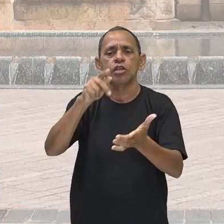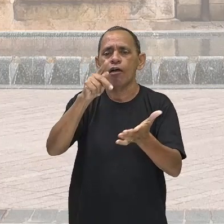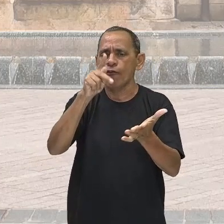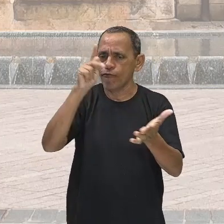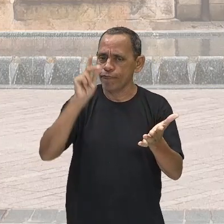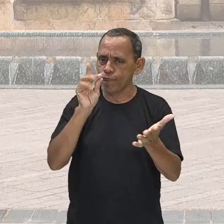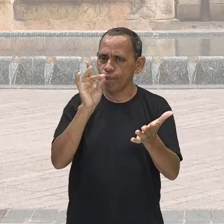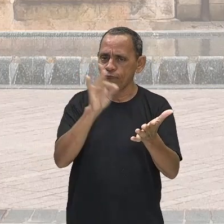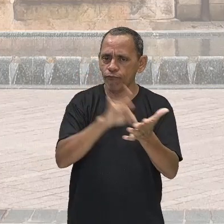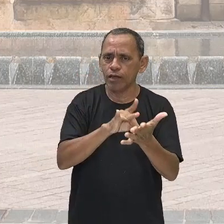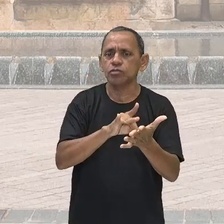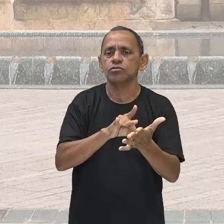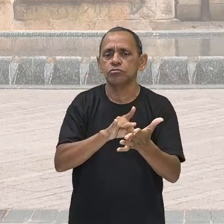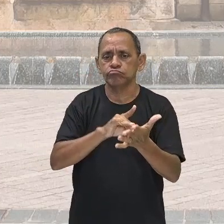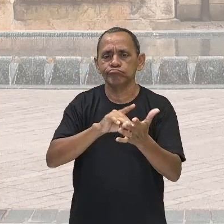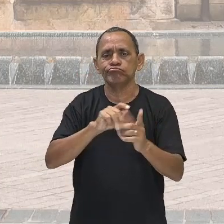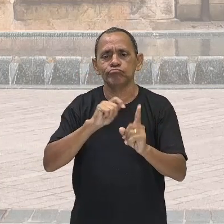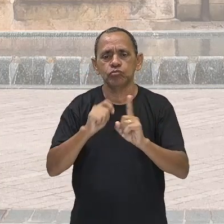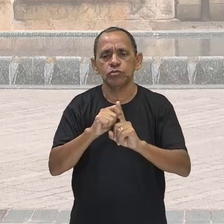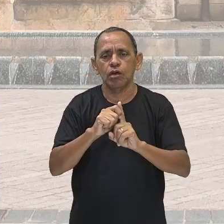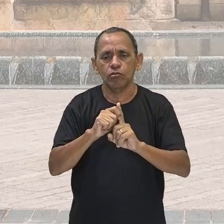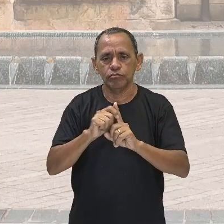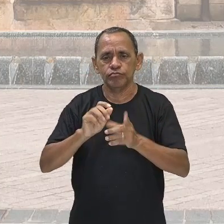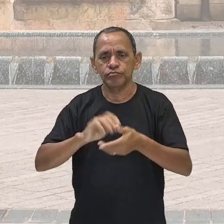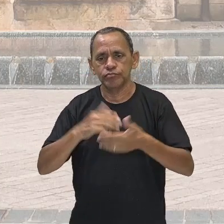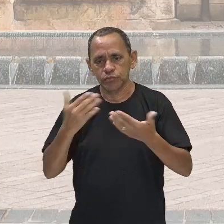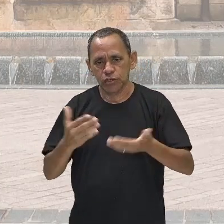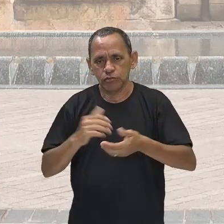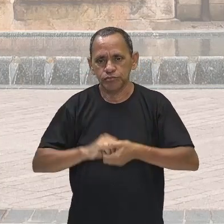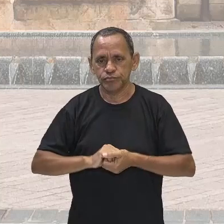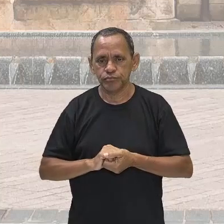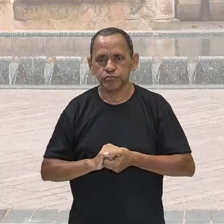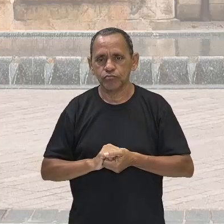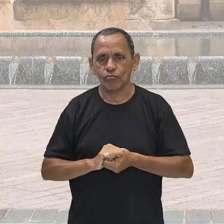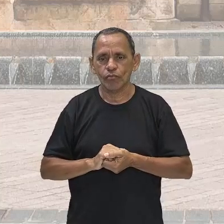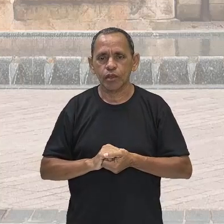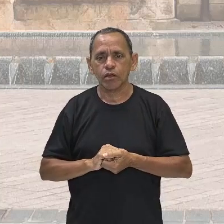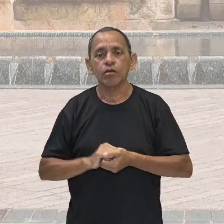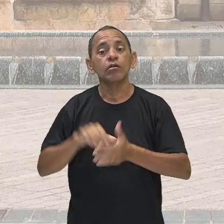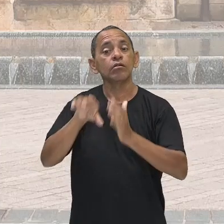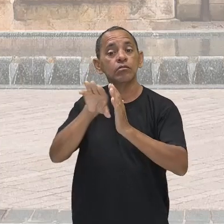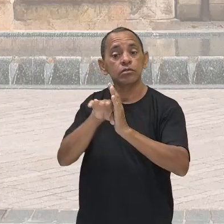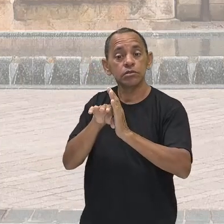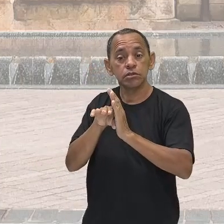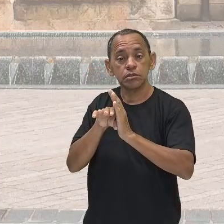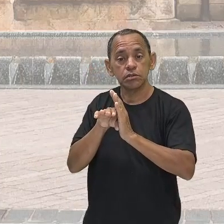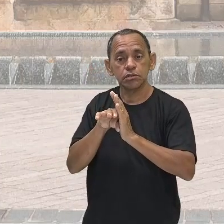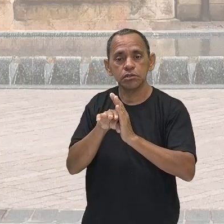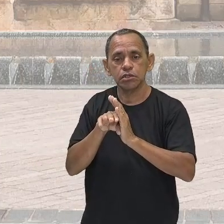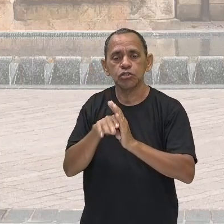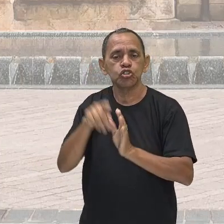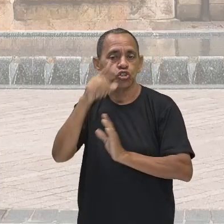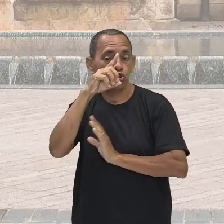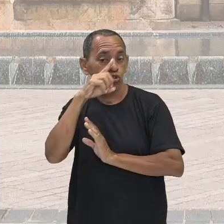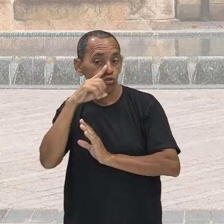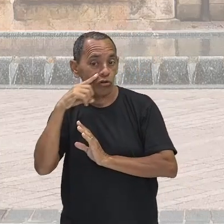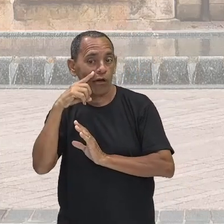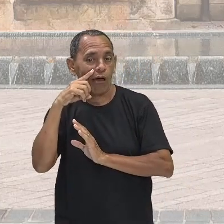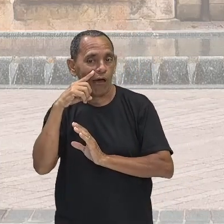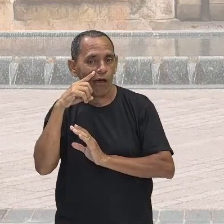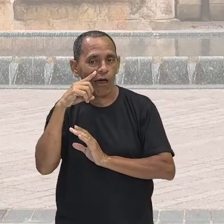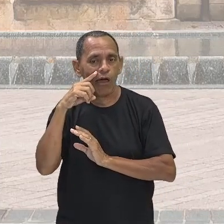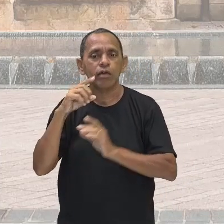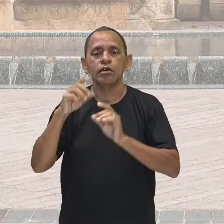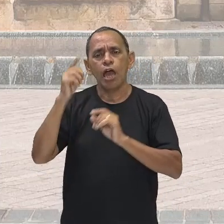grande, digamos assim, boom, né? O grande conceito de Émile Durkheim, que é o